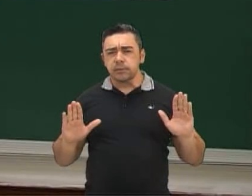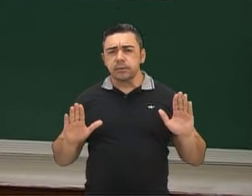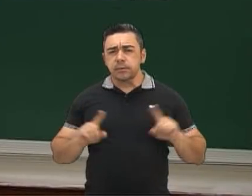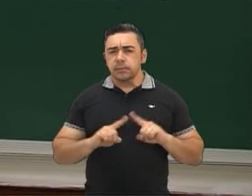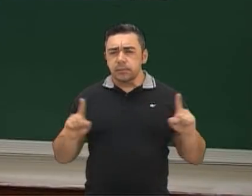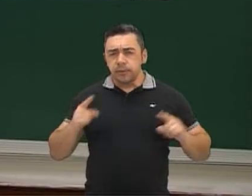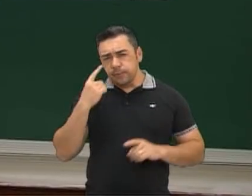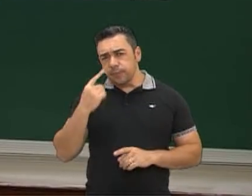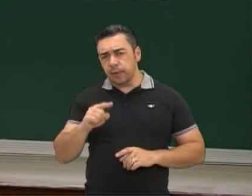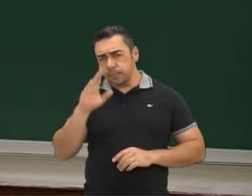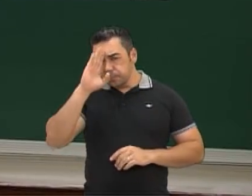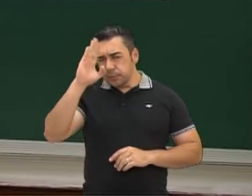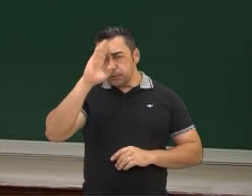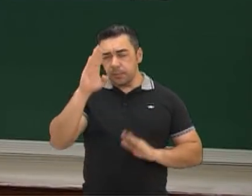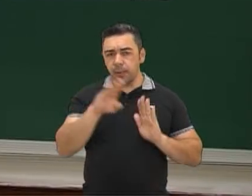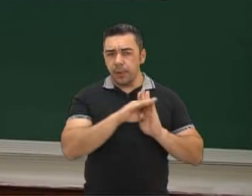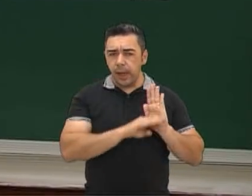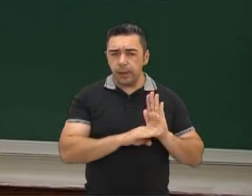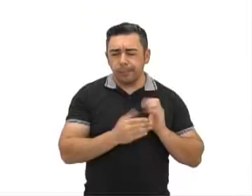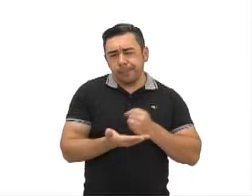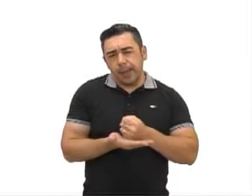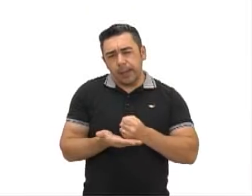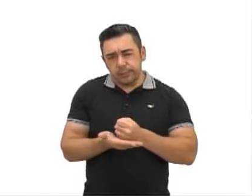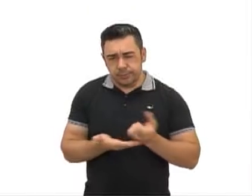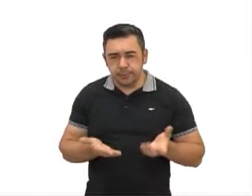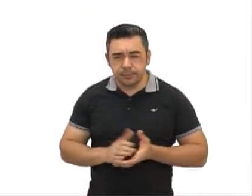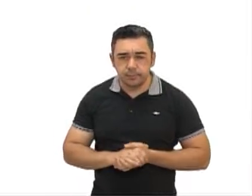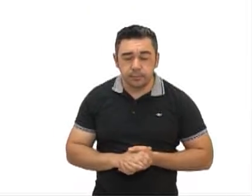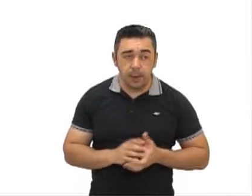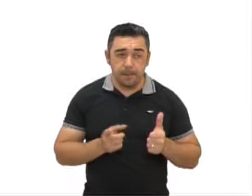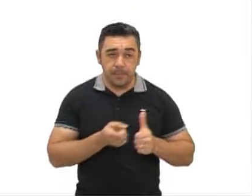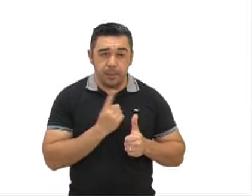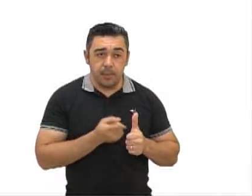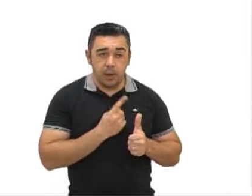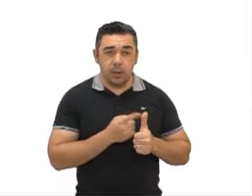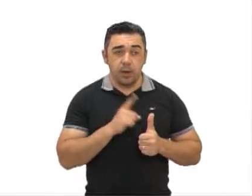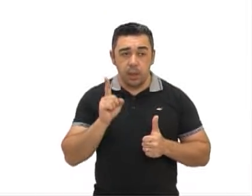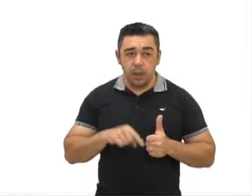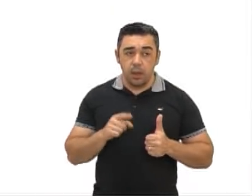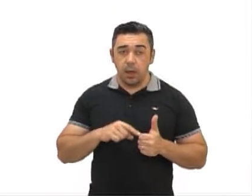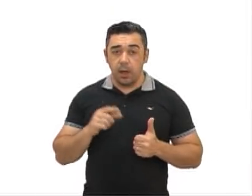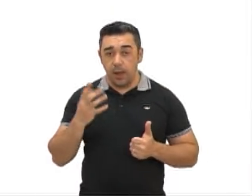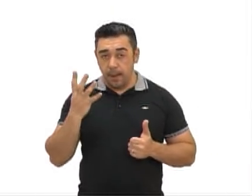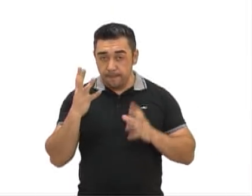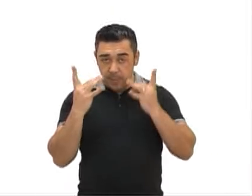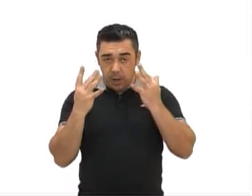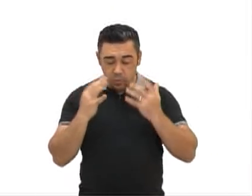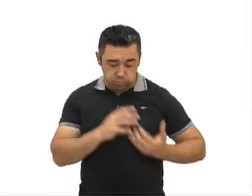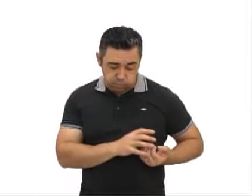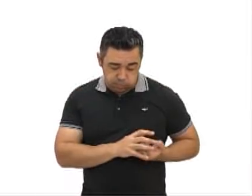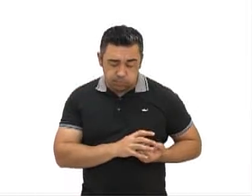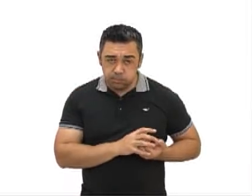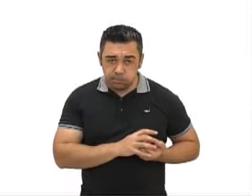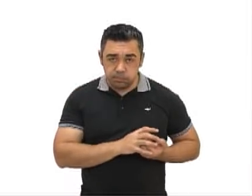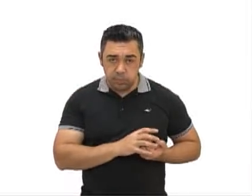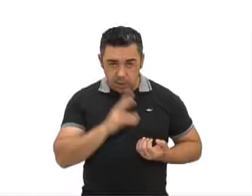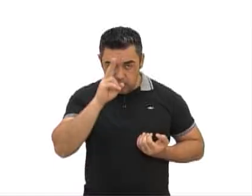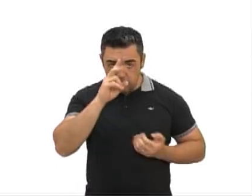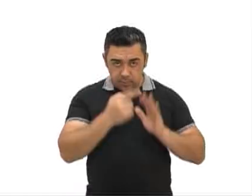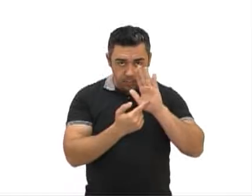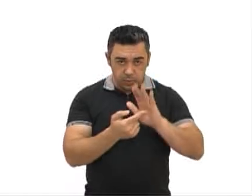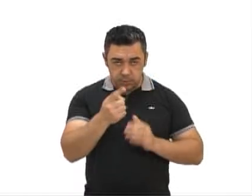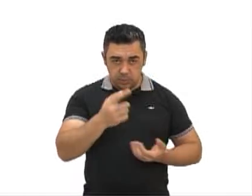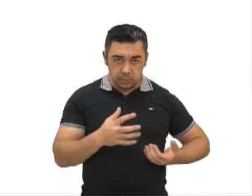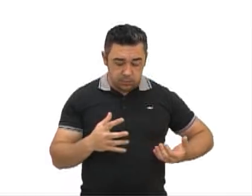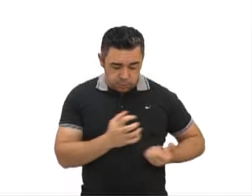das principais, das mais básicas, tá bom? Primeiro, a bola deve ser conduzida com as mãos, como eu mostrei para você,